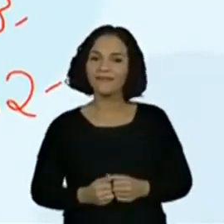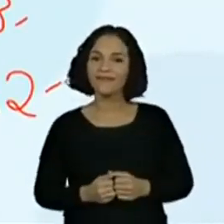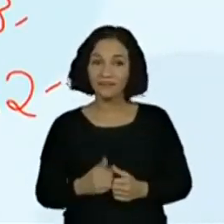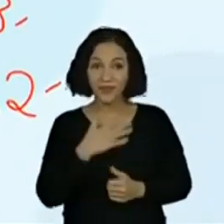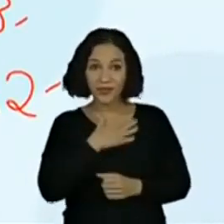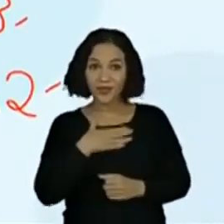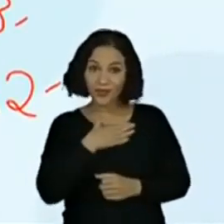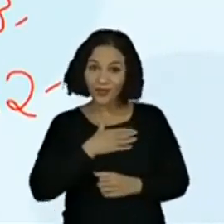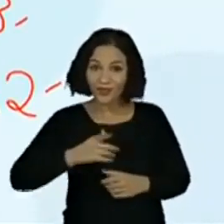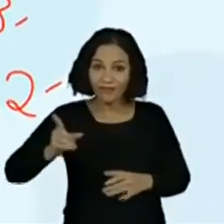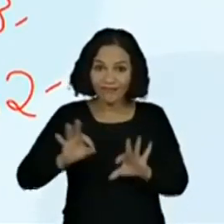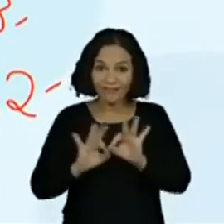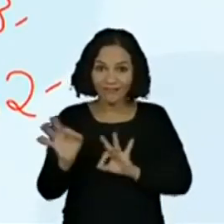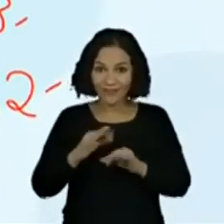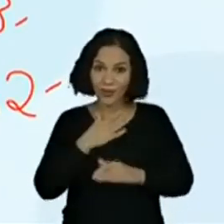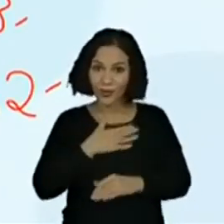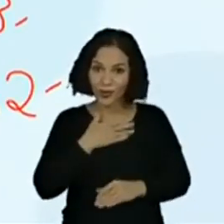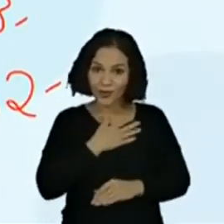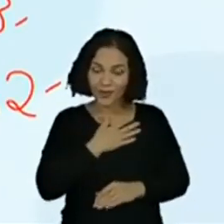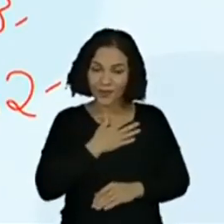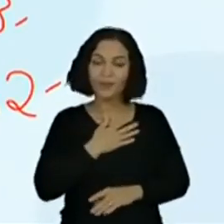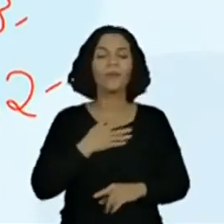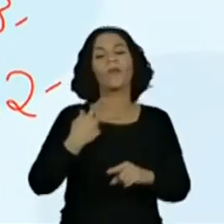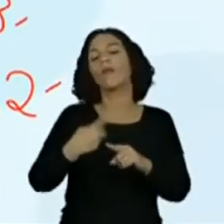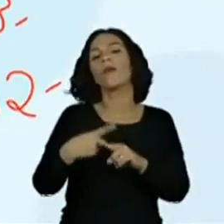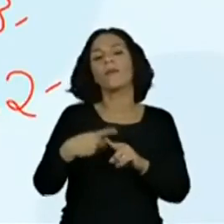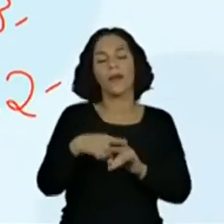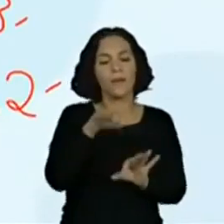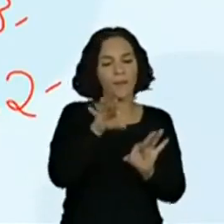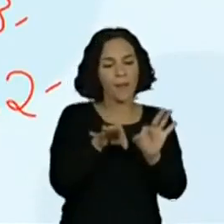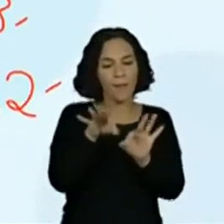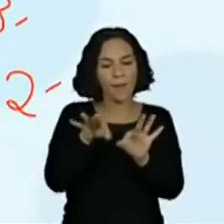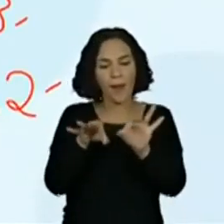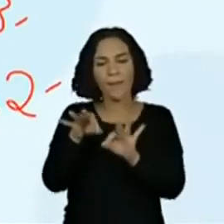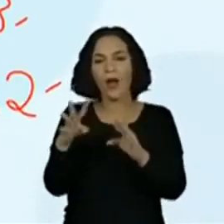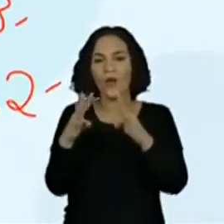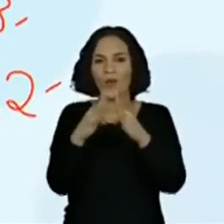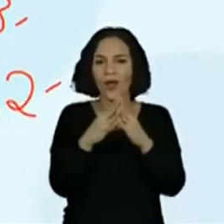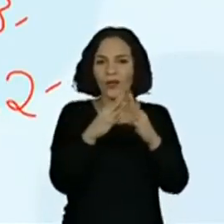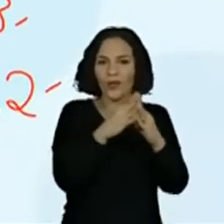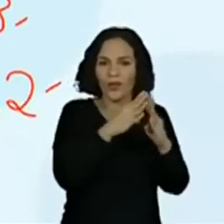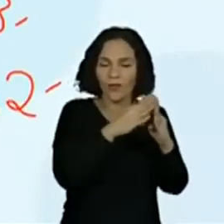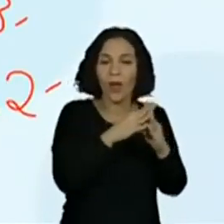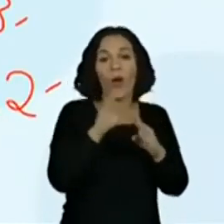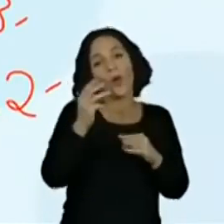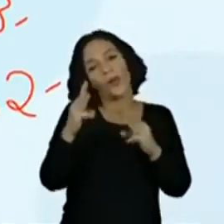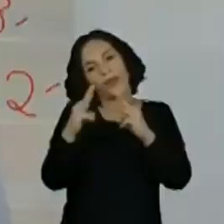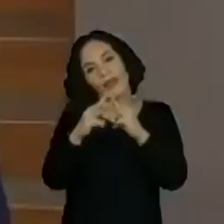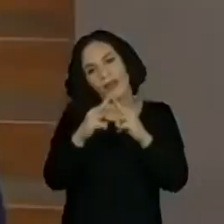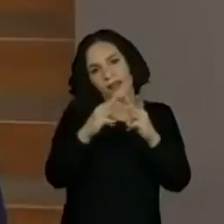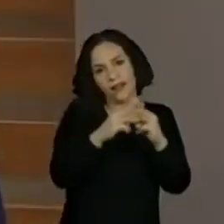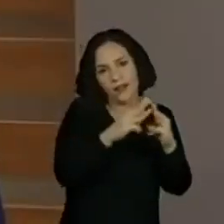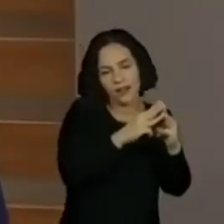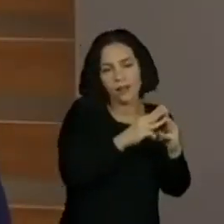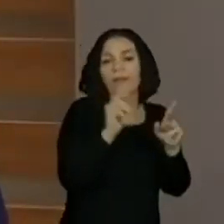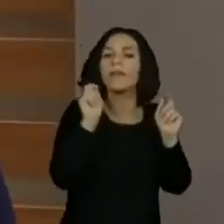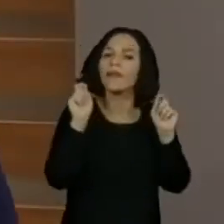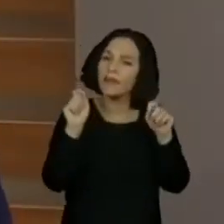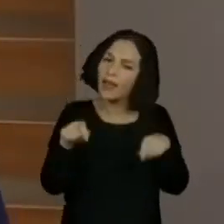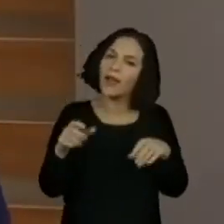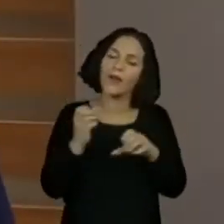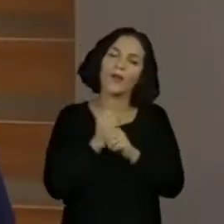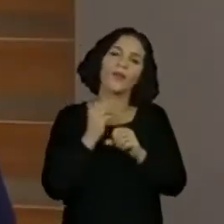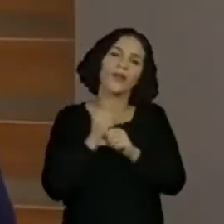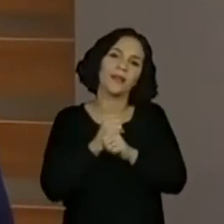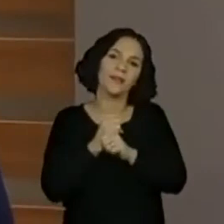Essa organização é importante. Apesar de estar organizada de 4 em 4 ou de 3 em 3, olha lá, a gente consegue contar. Faça